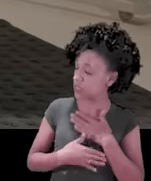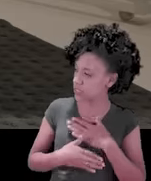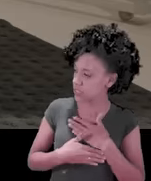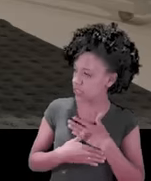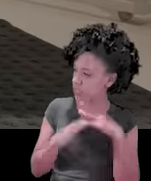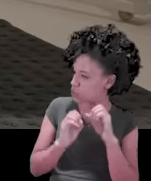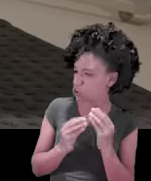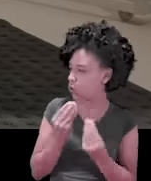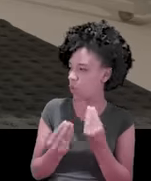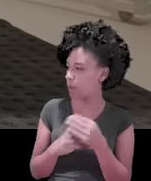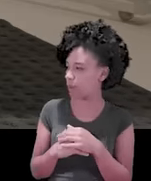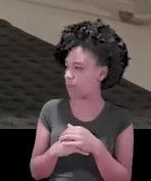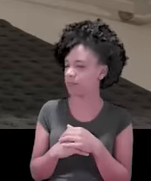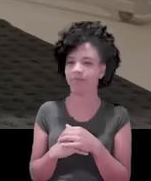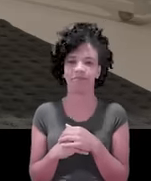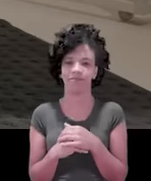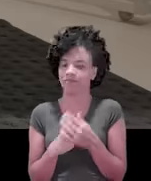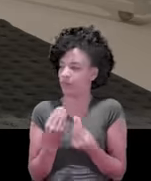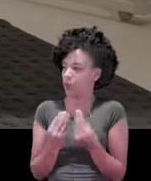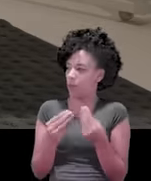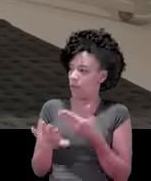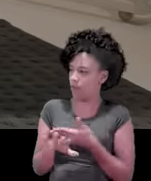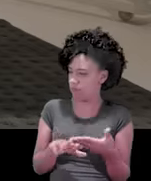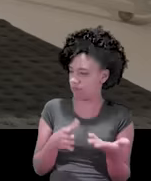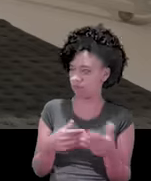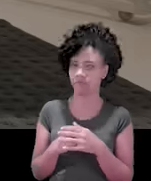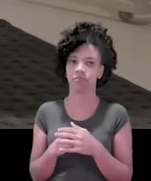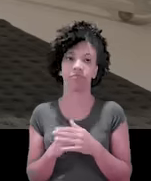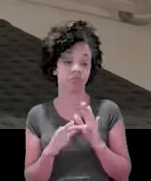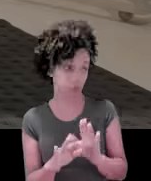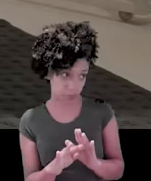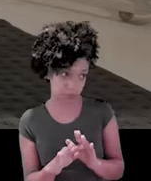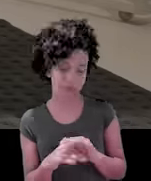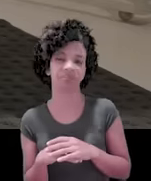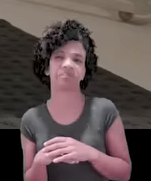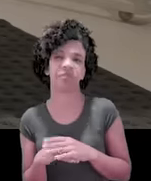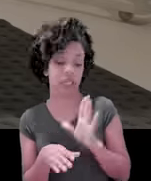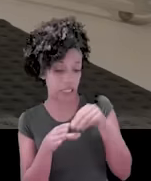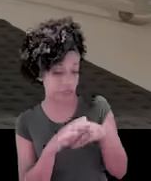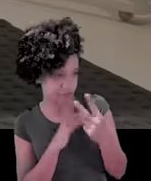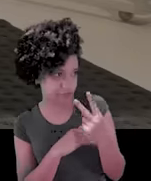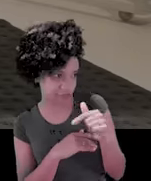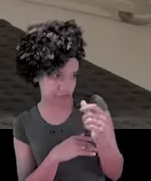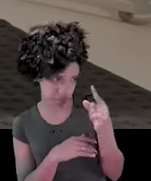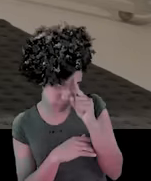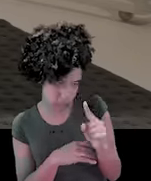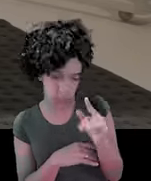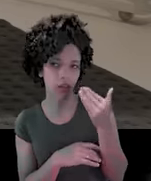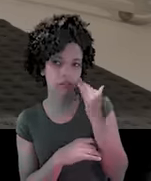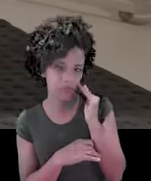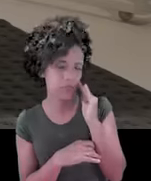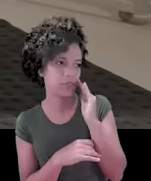e nova de dia como é que era qualquer a sua rotina é Então a partir daí a chuva